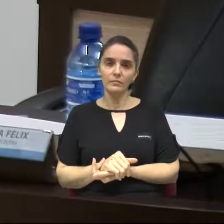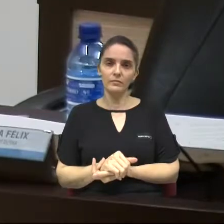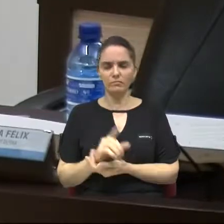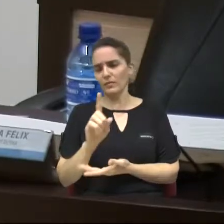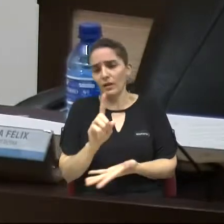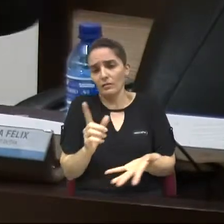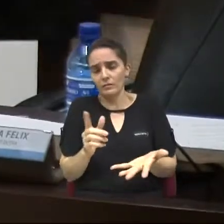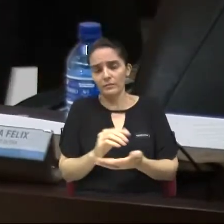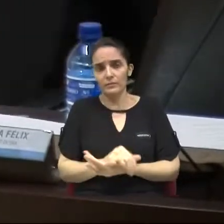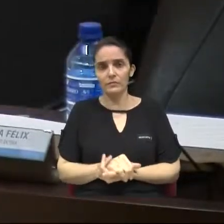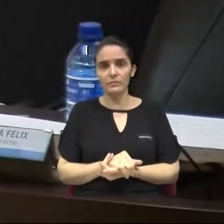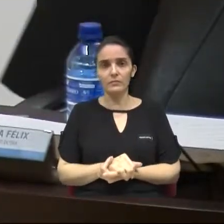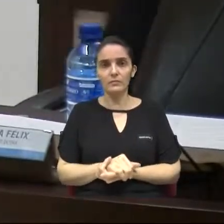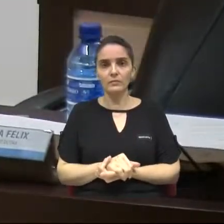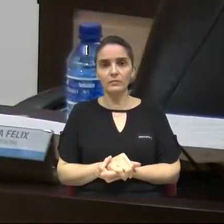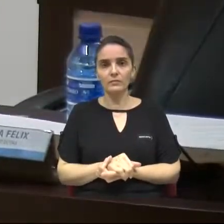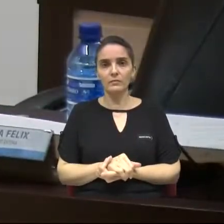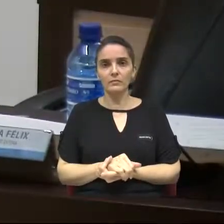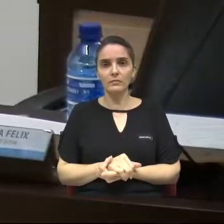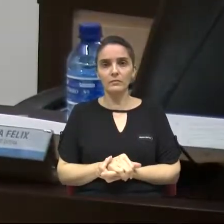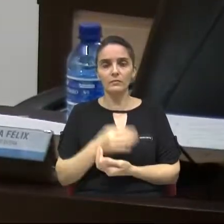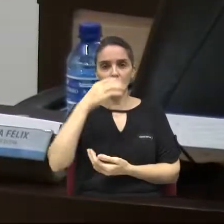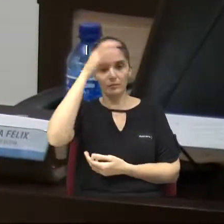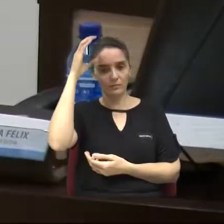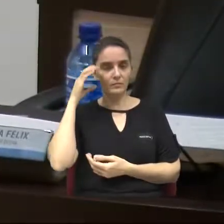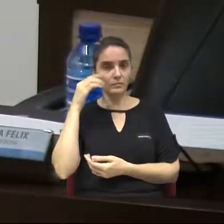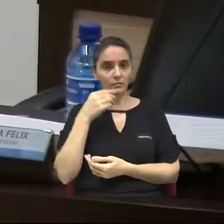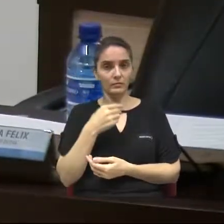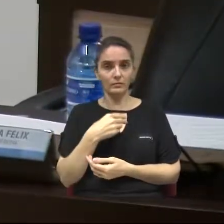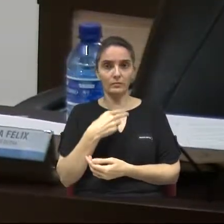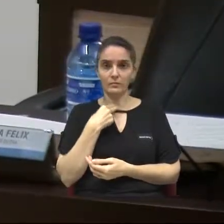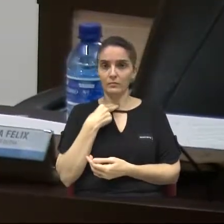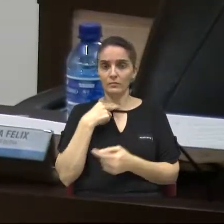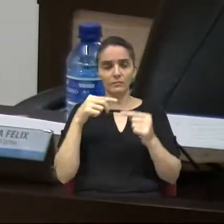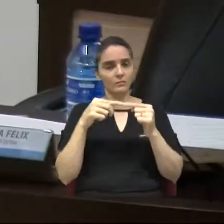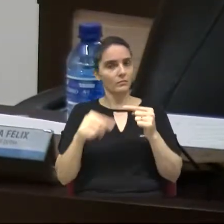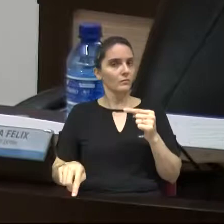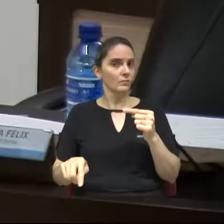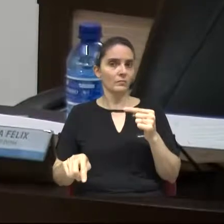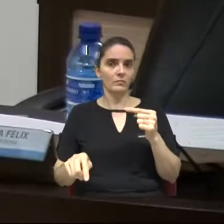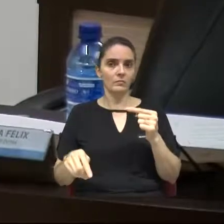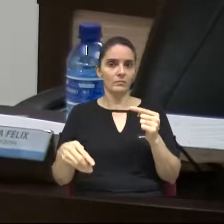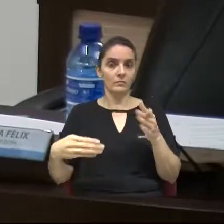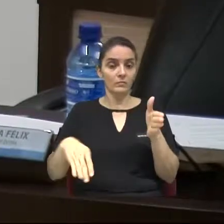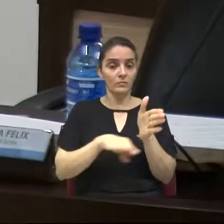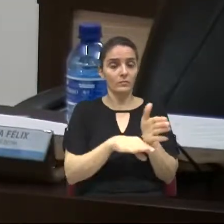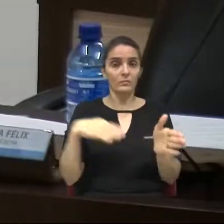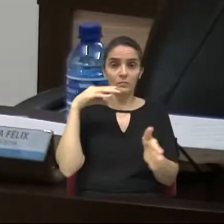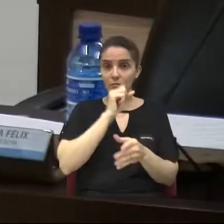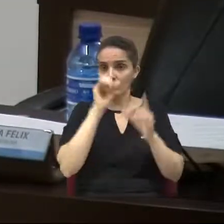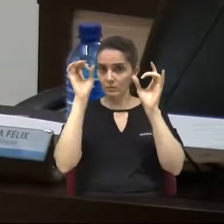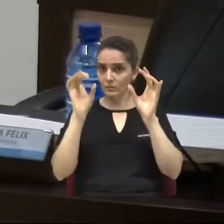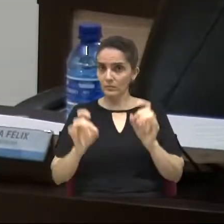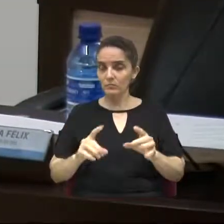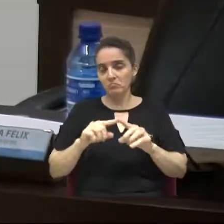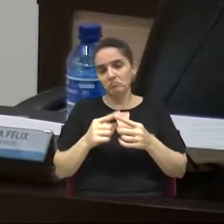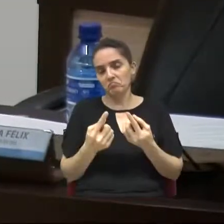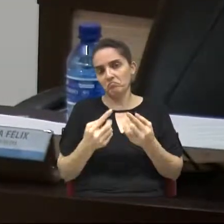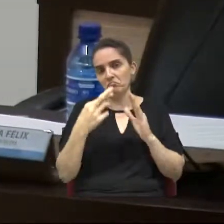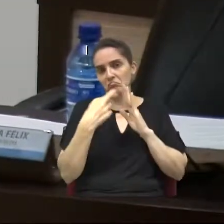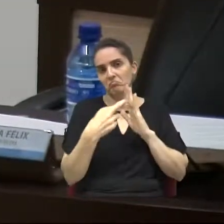Não. Eu posso não concordar com o regime de urgência especial, isso é um ponto, mas ele é regimental.